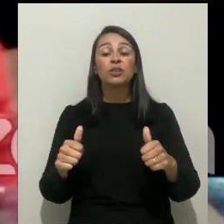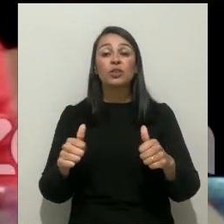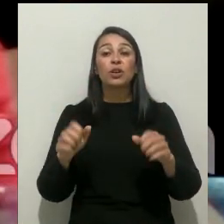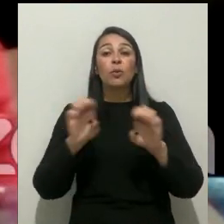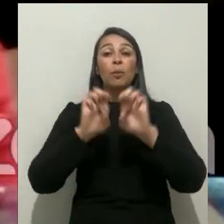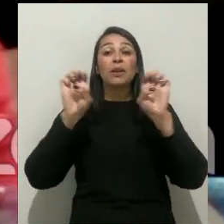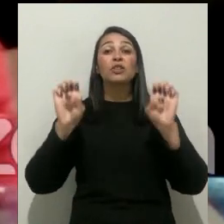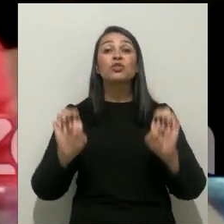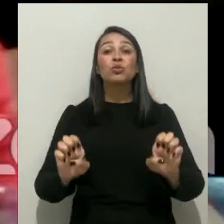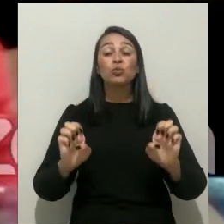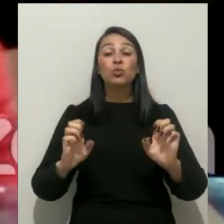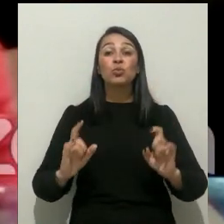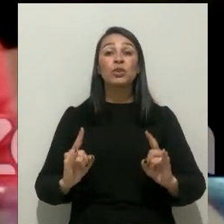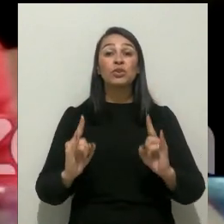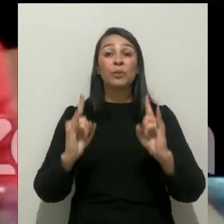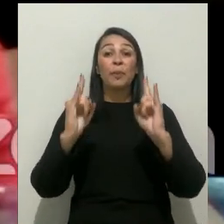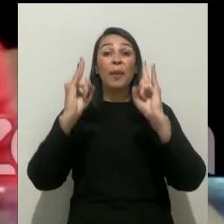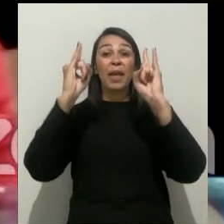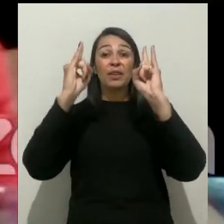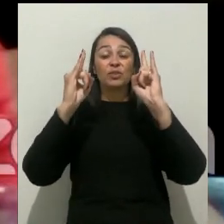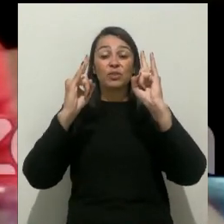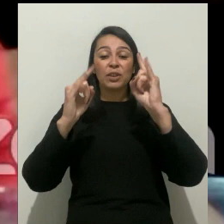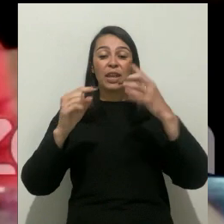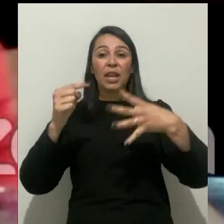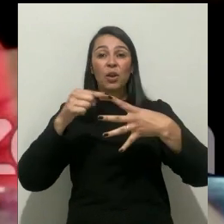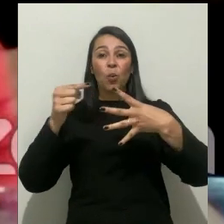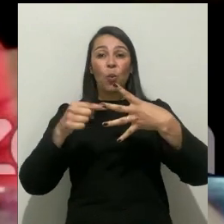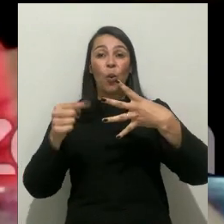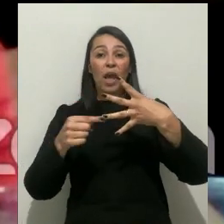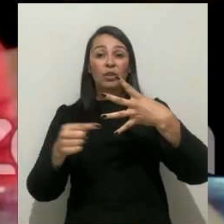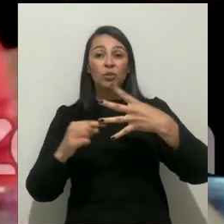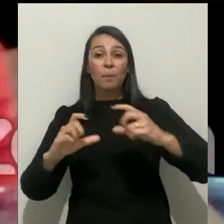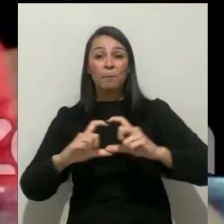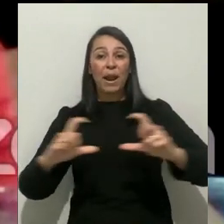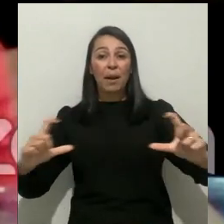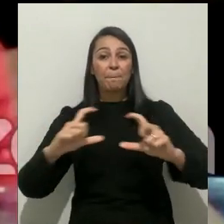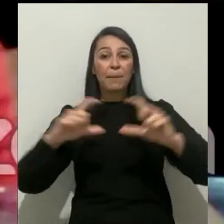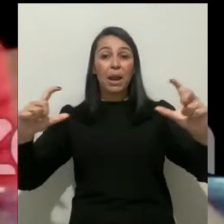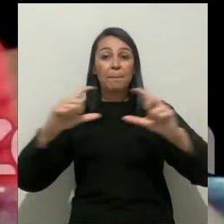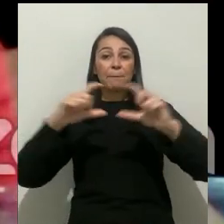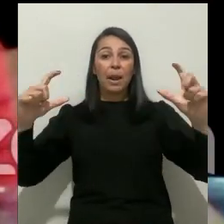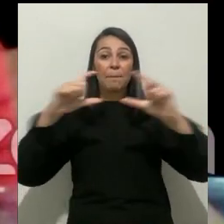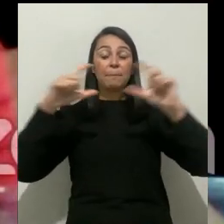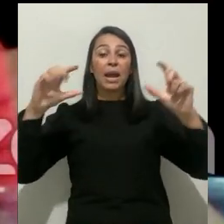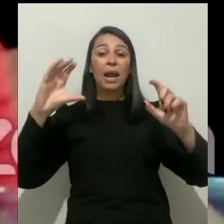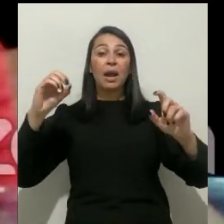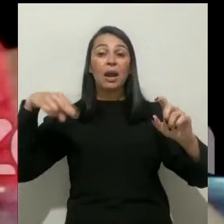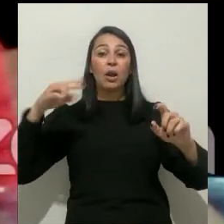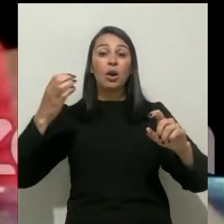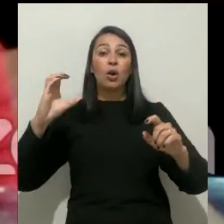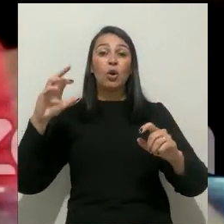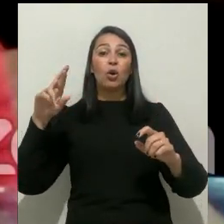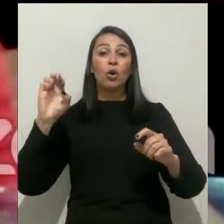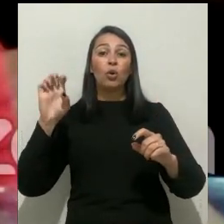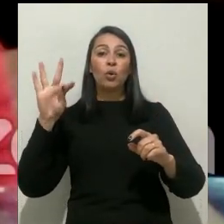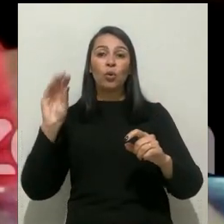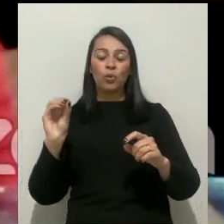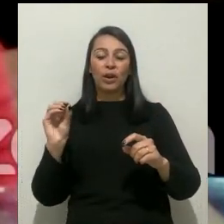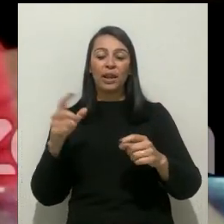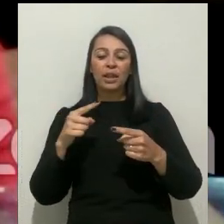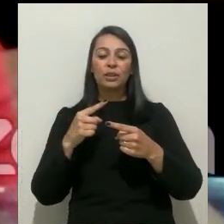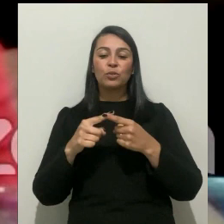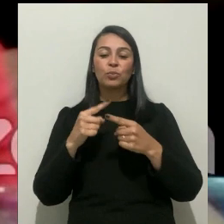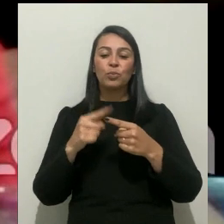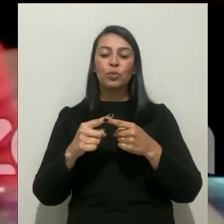dentro da escultura. Ele coloca 4 pilares de concreto armado. O concreto armado foi escolhido por quê? Porque,